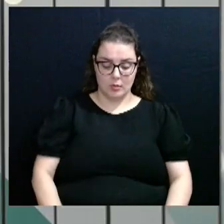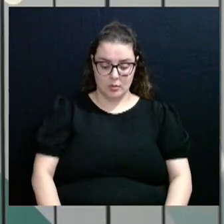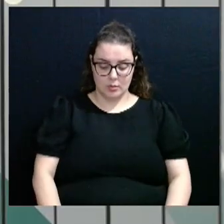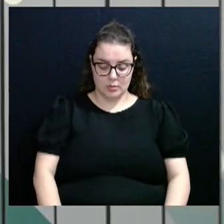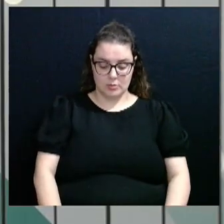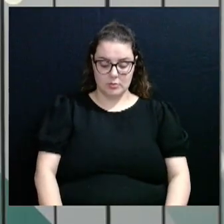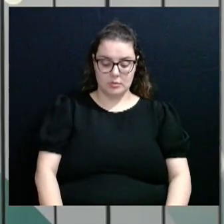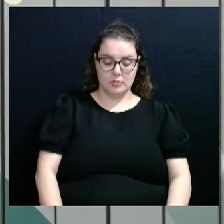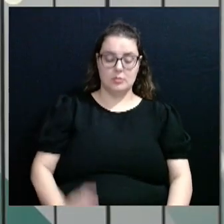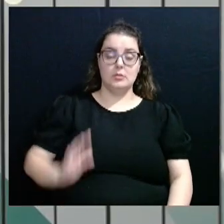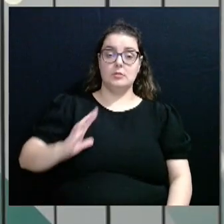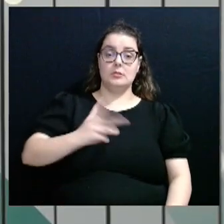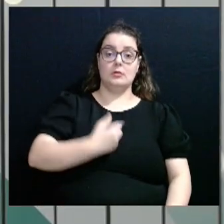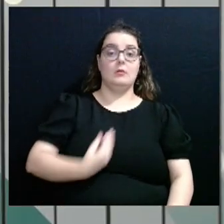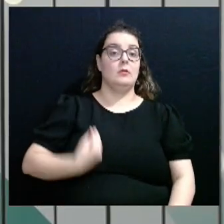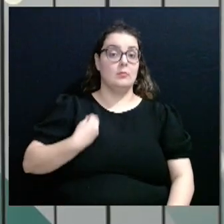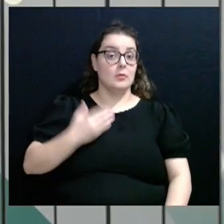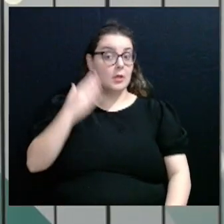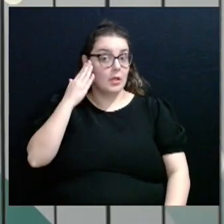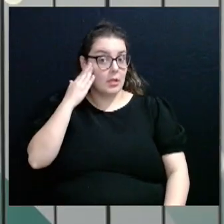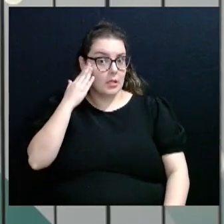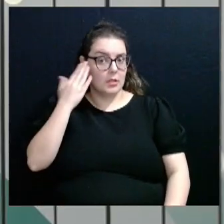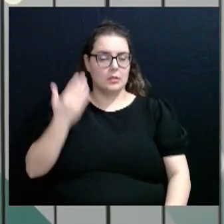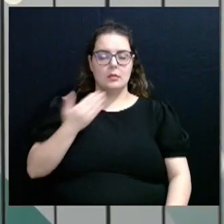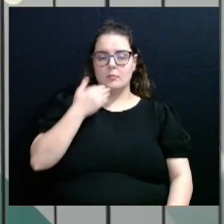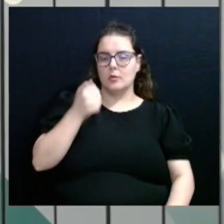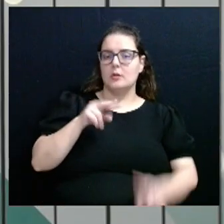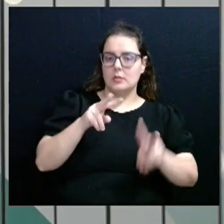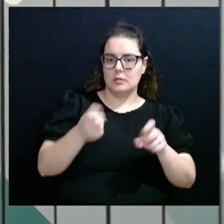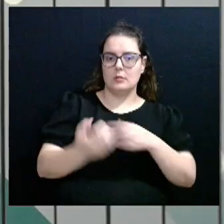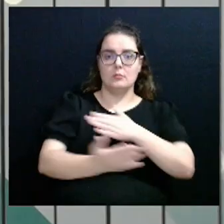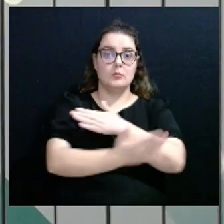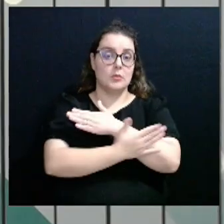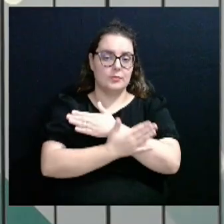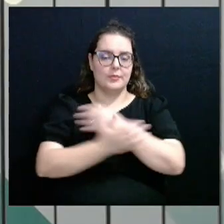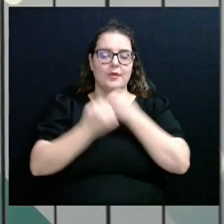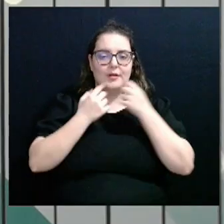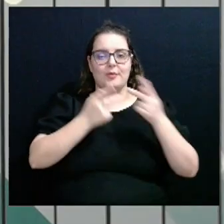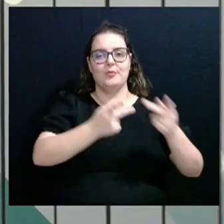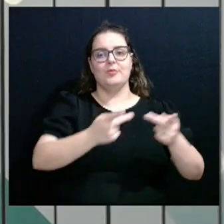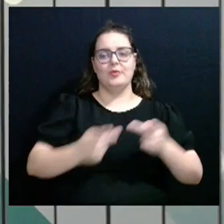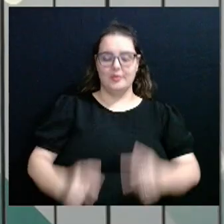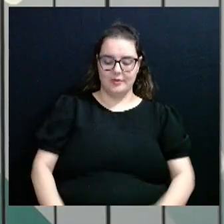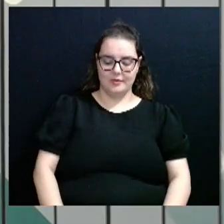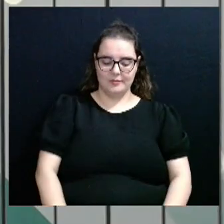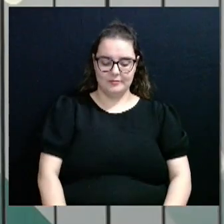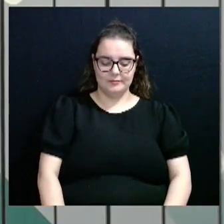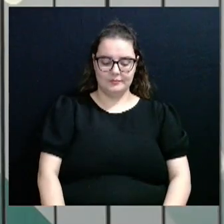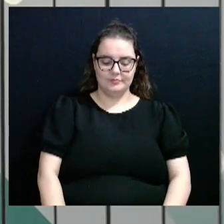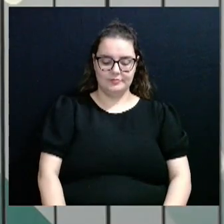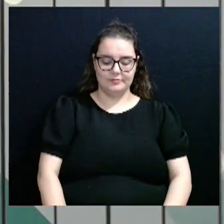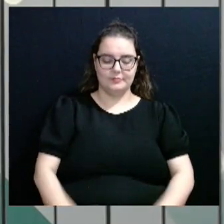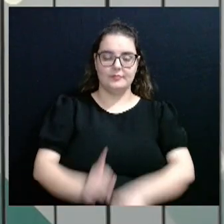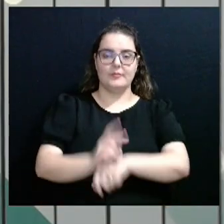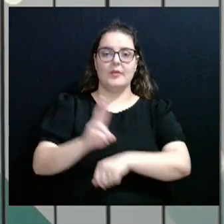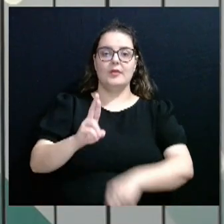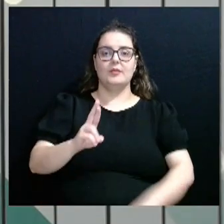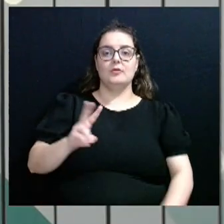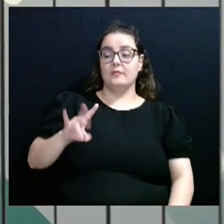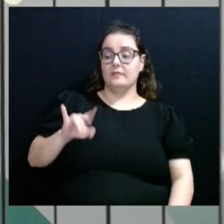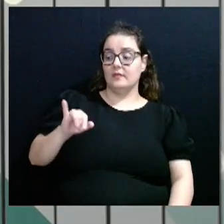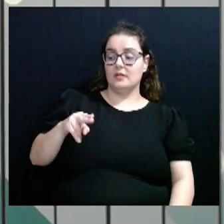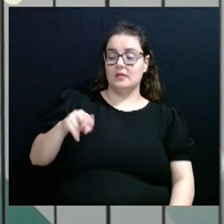nos ajudar a entender melhor esse tema, nós damos as boas-vindas ao Dr. Vinícius Meneghetti, ele que